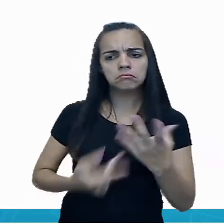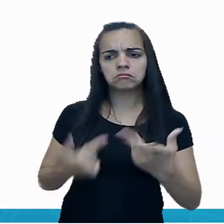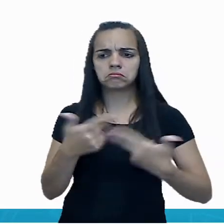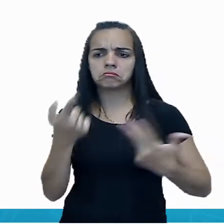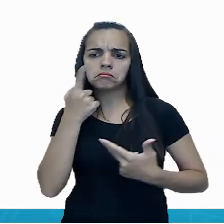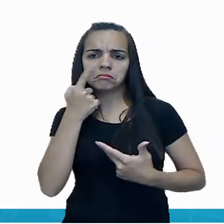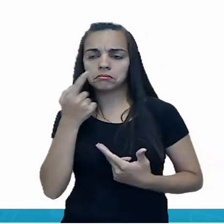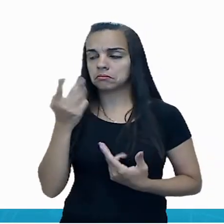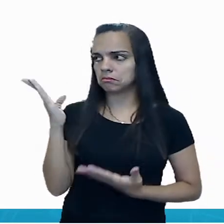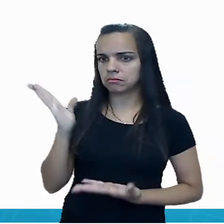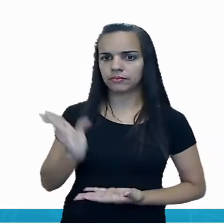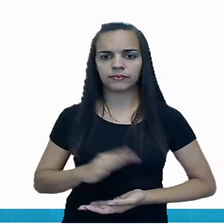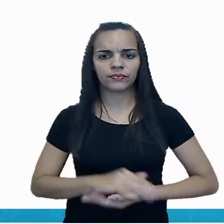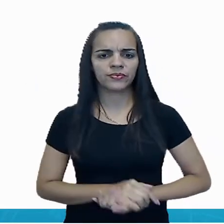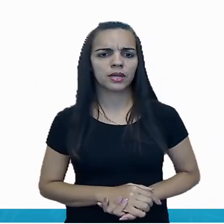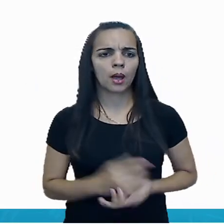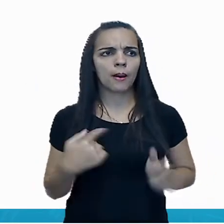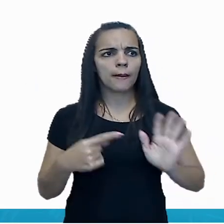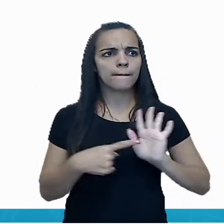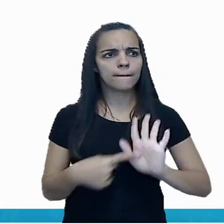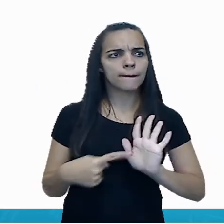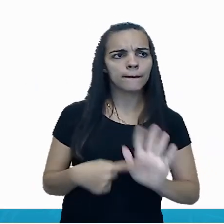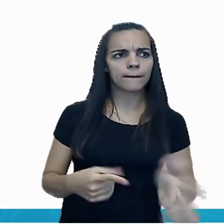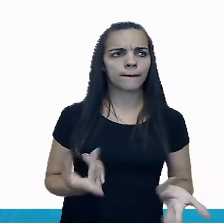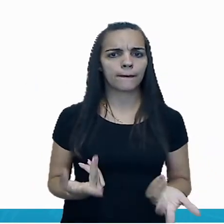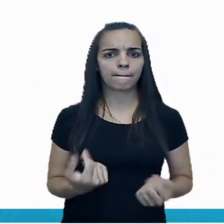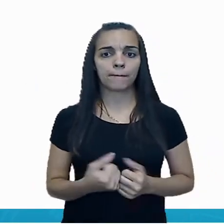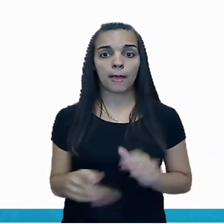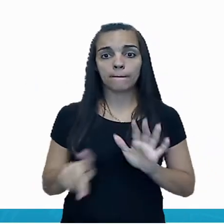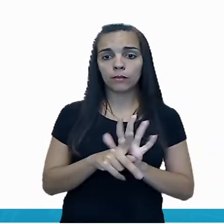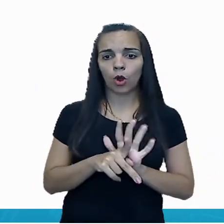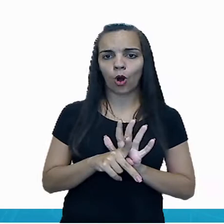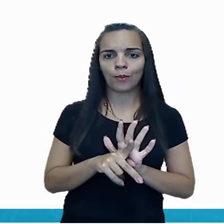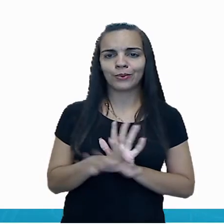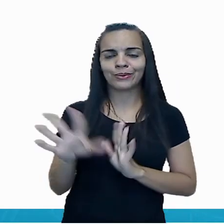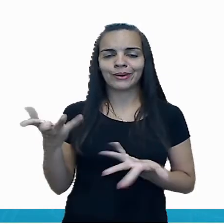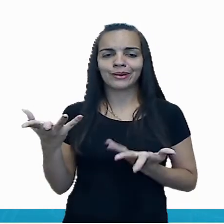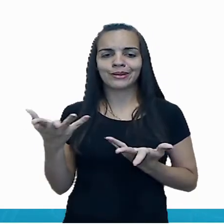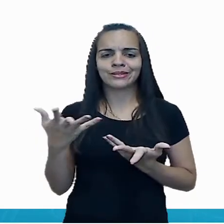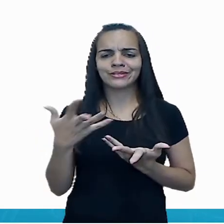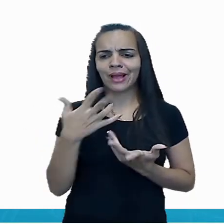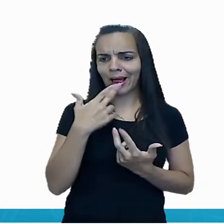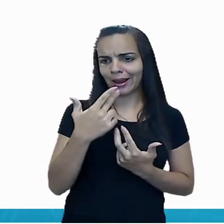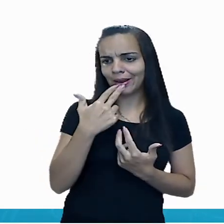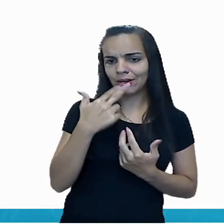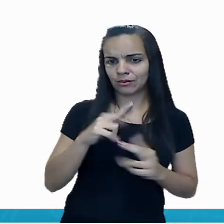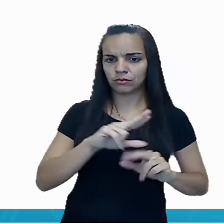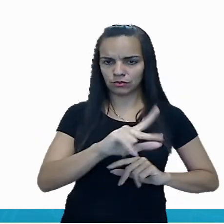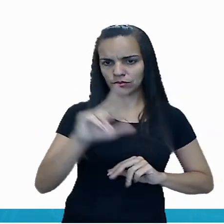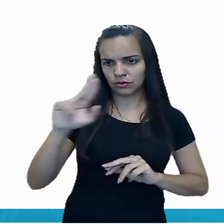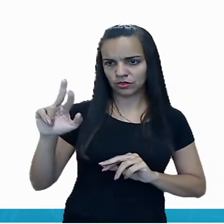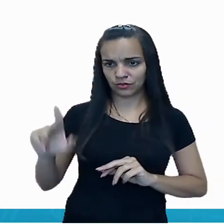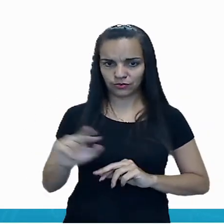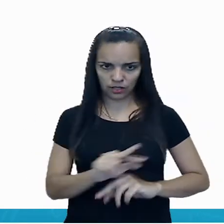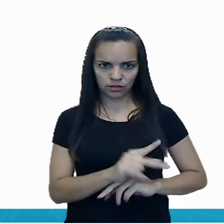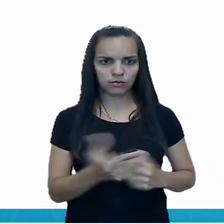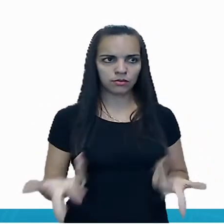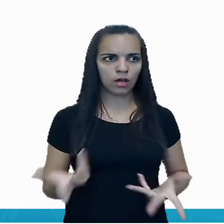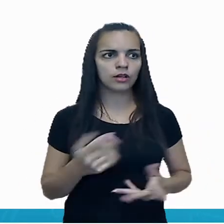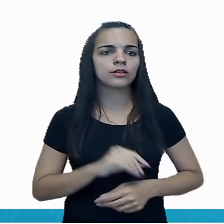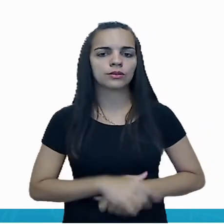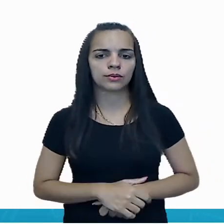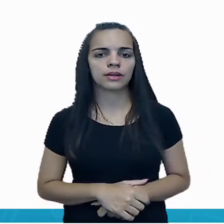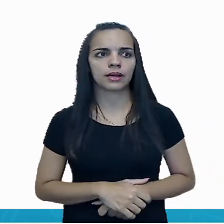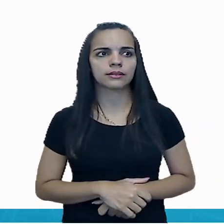português e inglês. Temos um dicionário popular da língua gaúcha, isso, olha, trata todo aquele regionalismo lá utilizado,